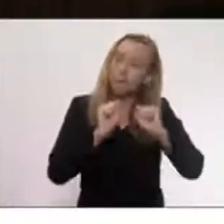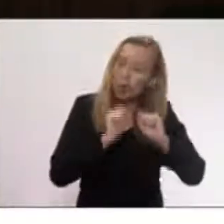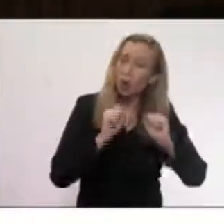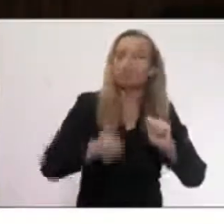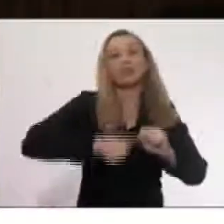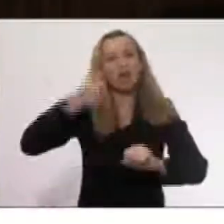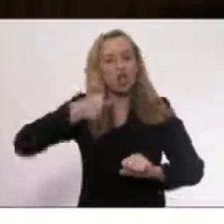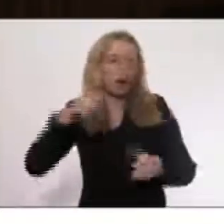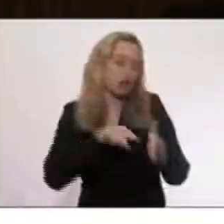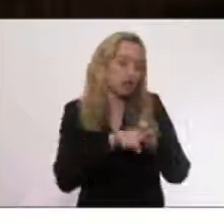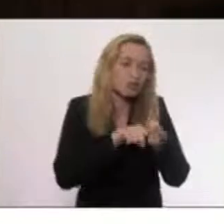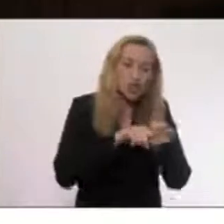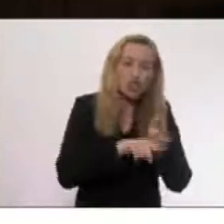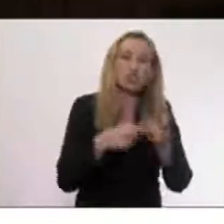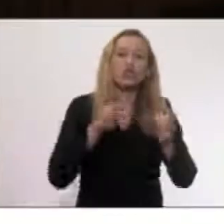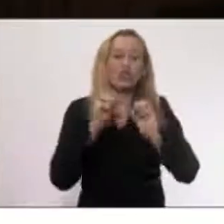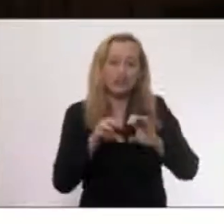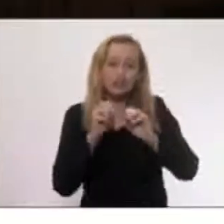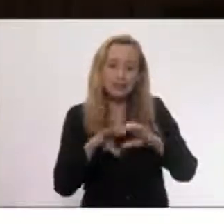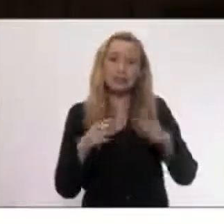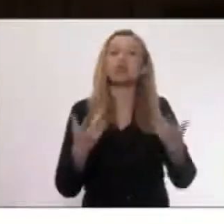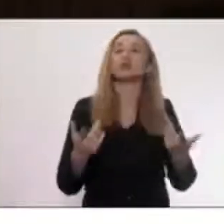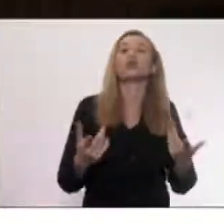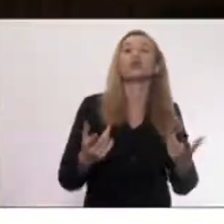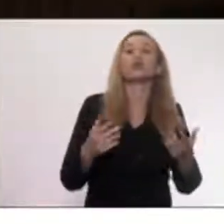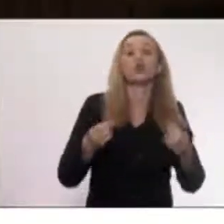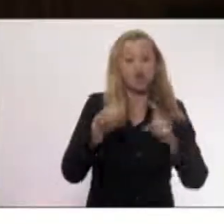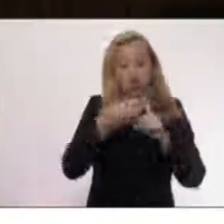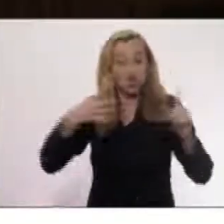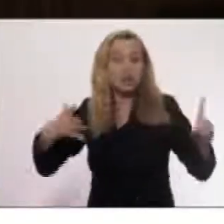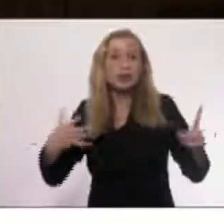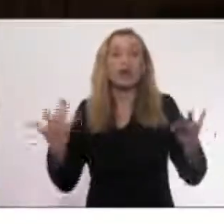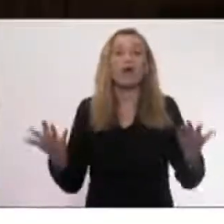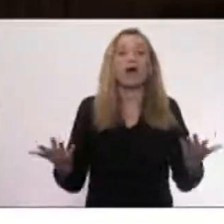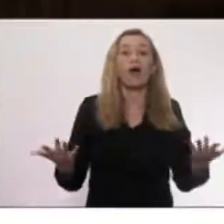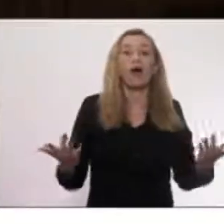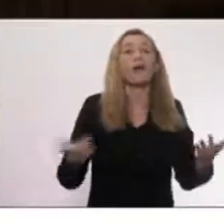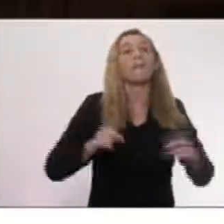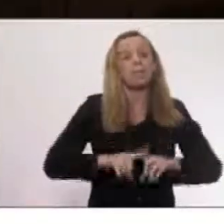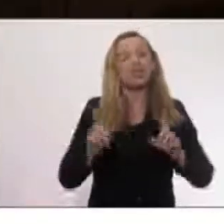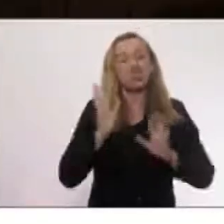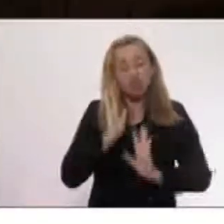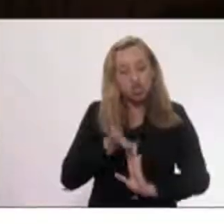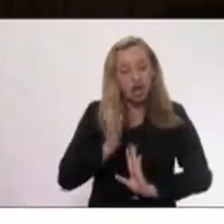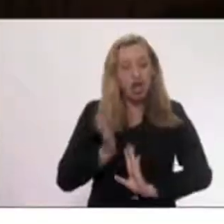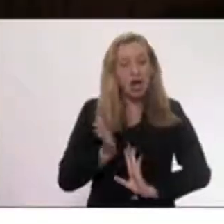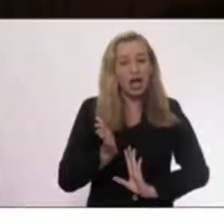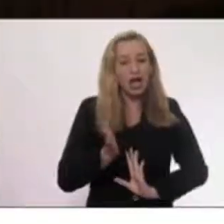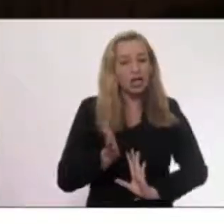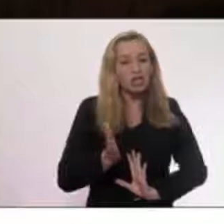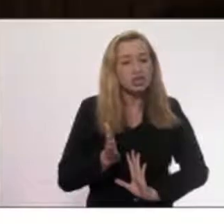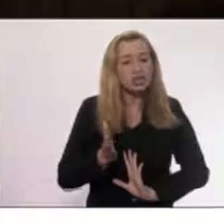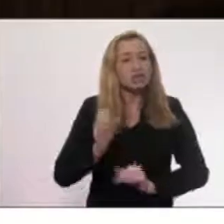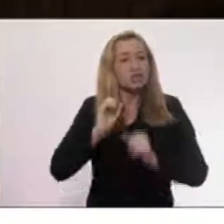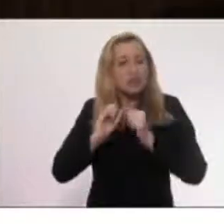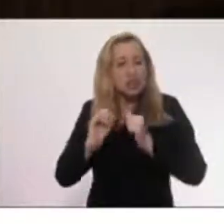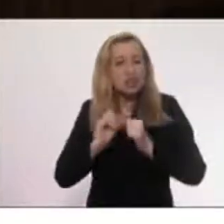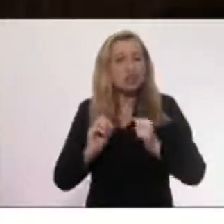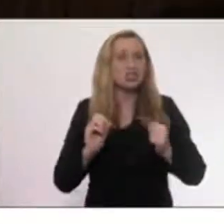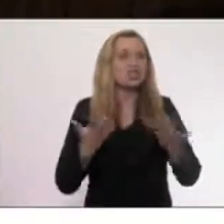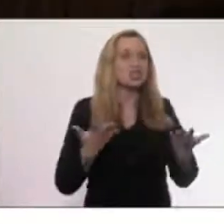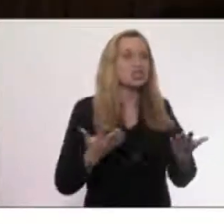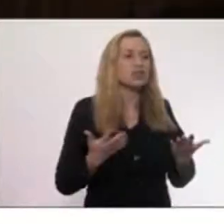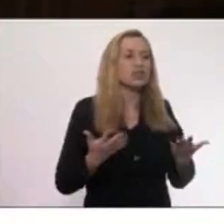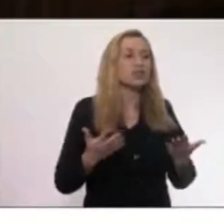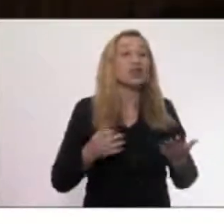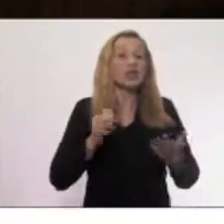nossa pesquisa, no nosso ensino, na nossa extensão, mas já estamos fazendo algo que